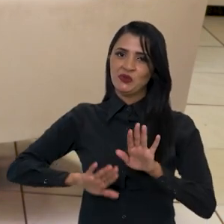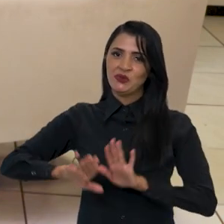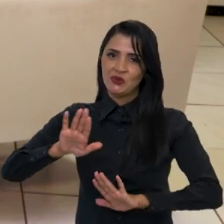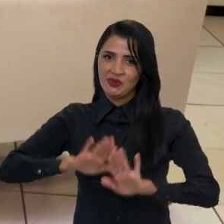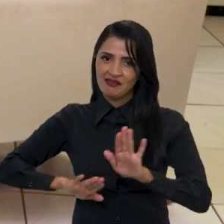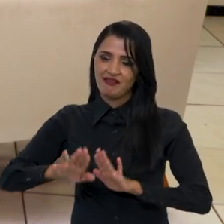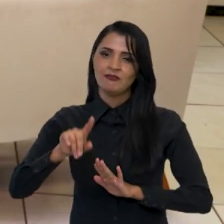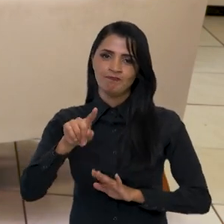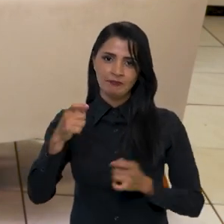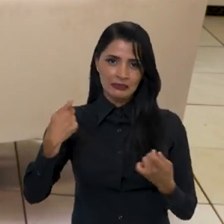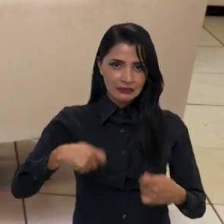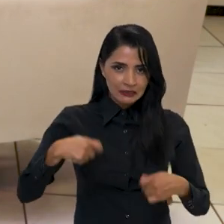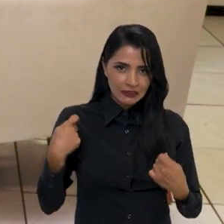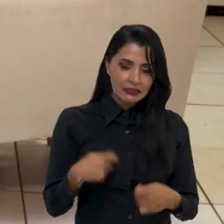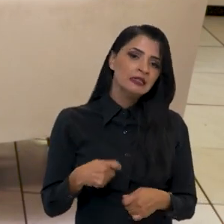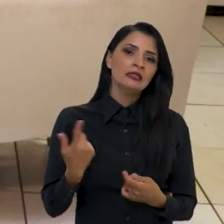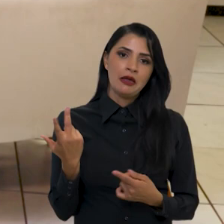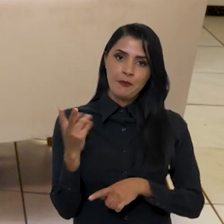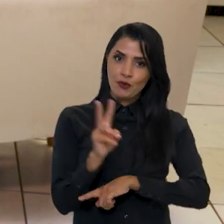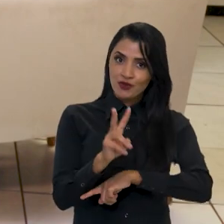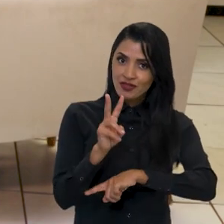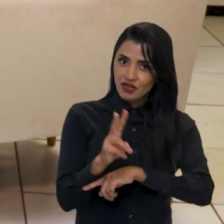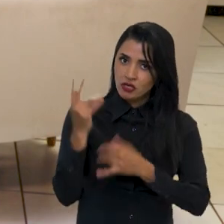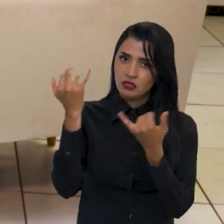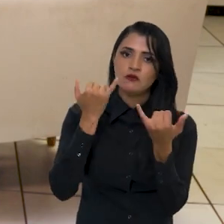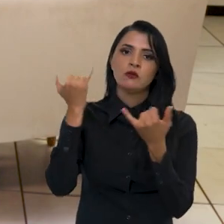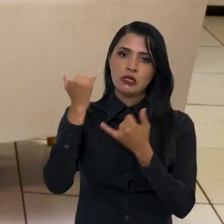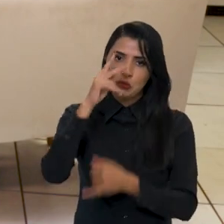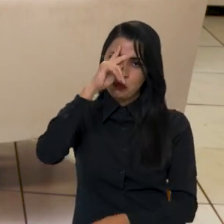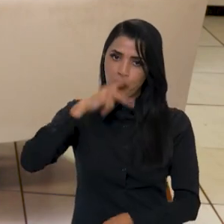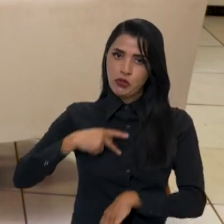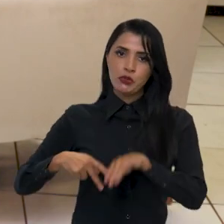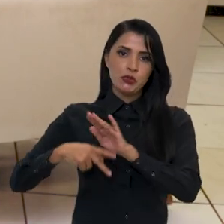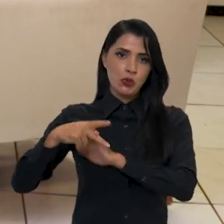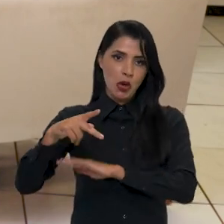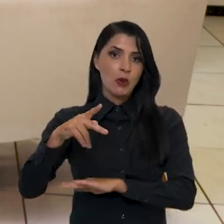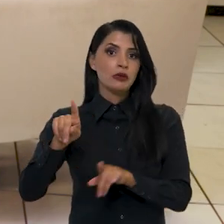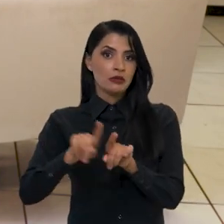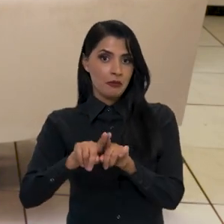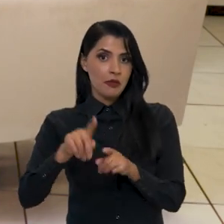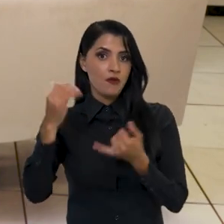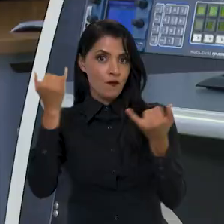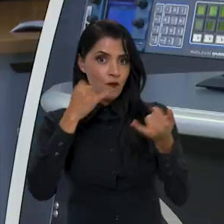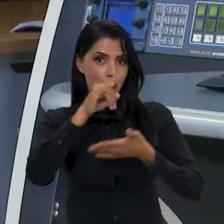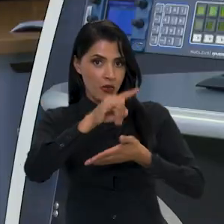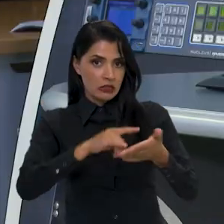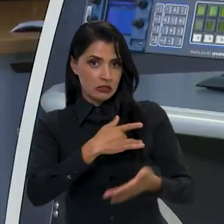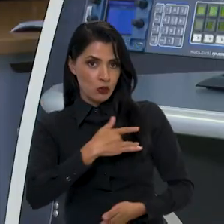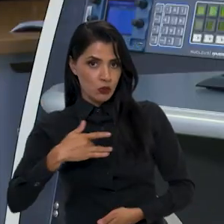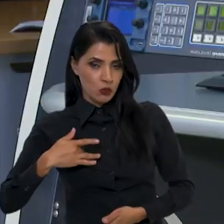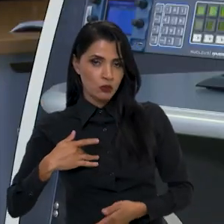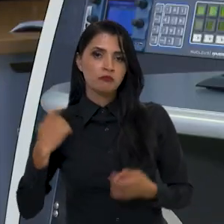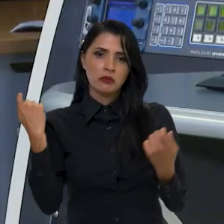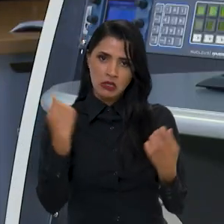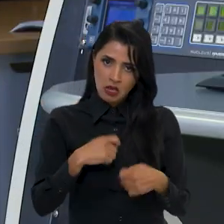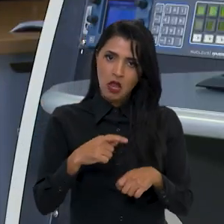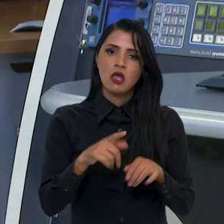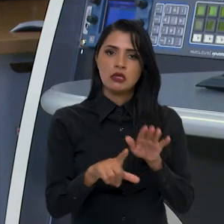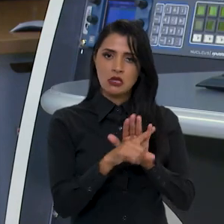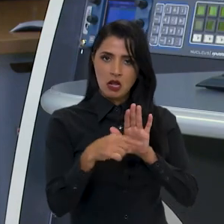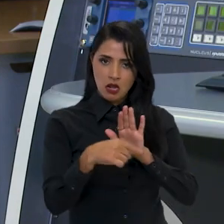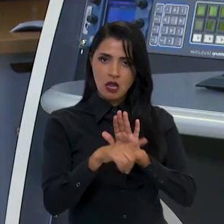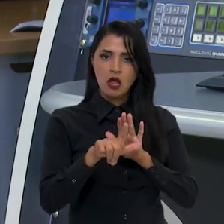esse cuidado com relação à proteção dos dados pessoais e dos dados de saúde. Então, temos o suporte